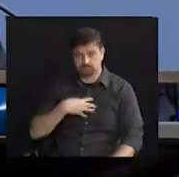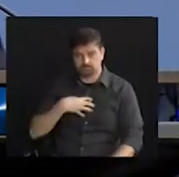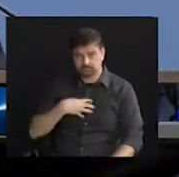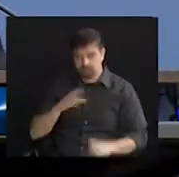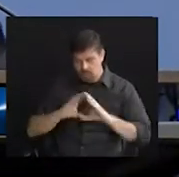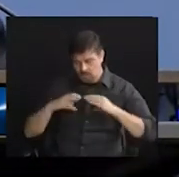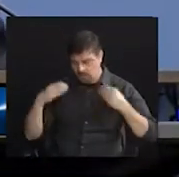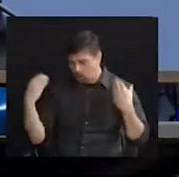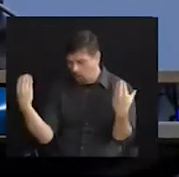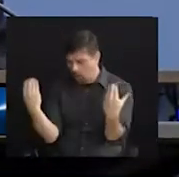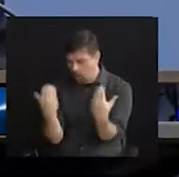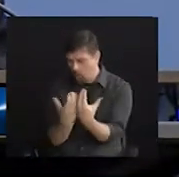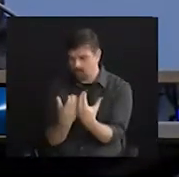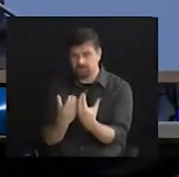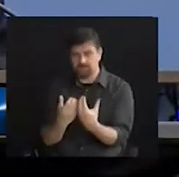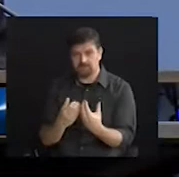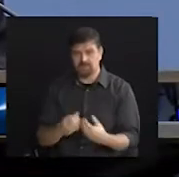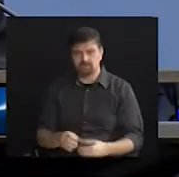as comunidades aqui da região,